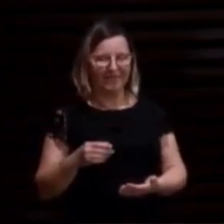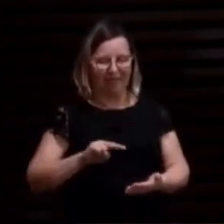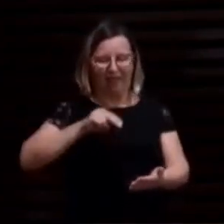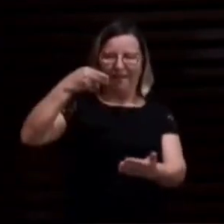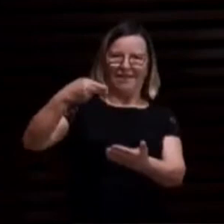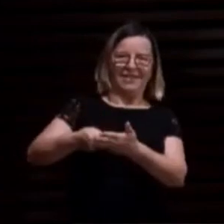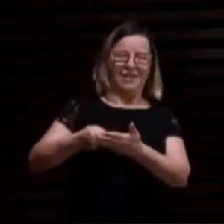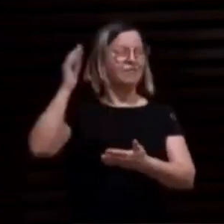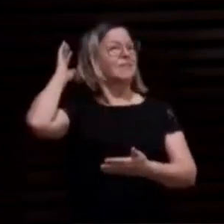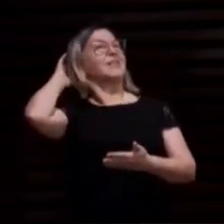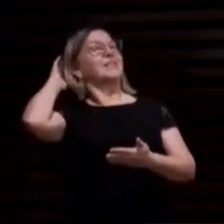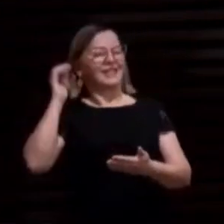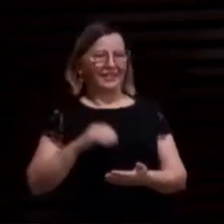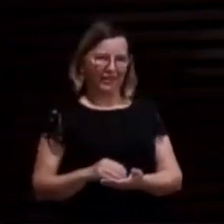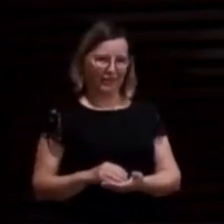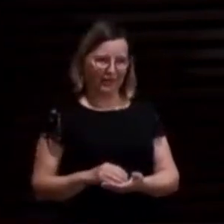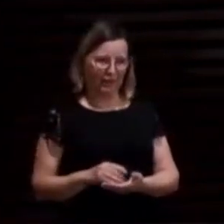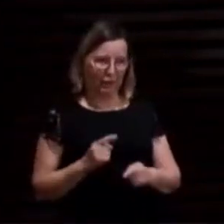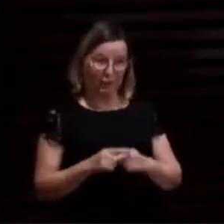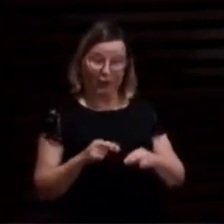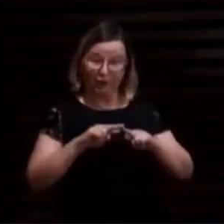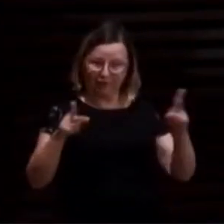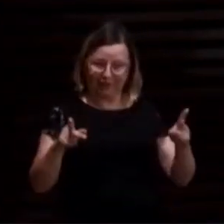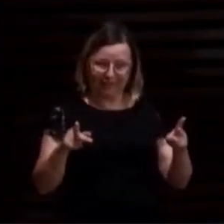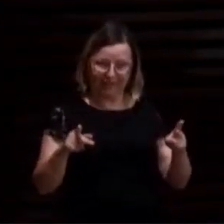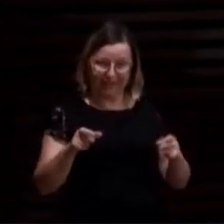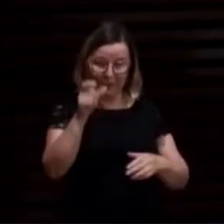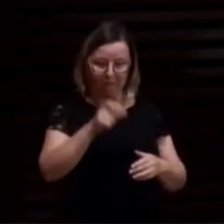Porque quando você adora, você cai de frente.